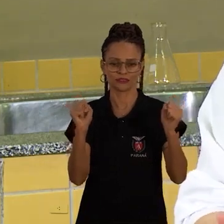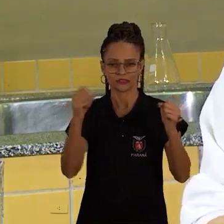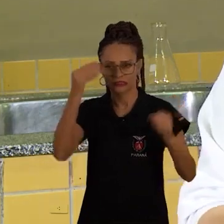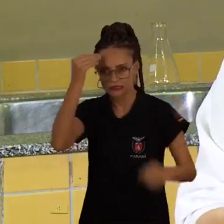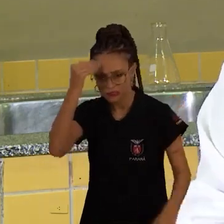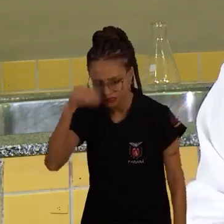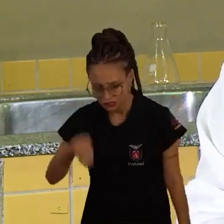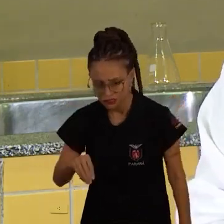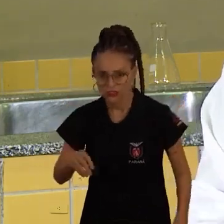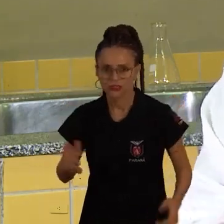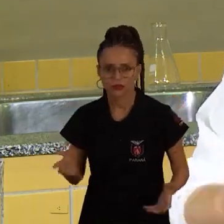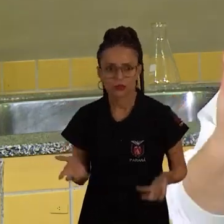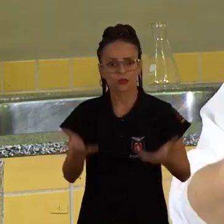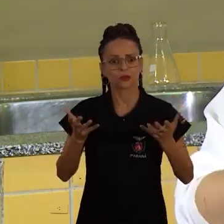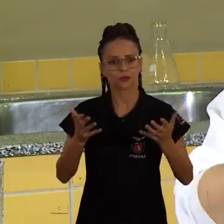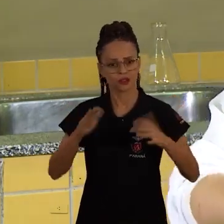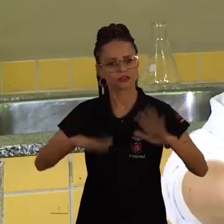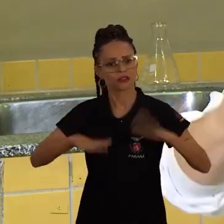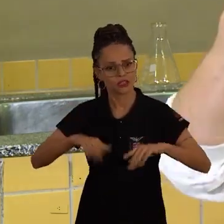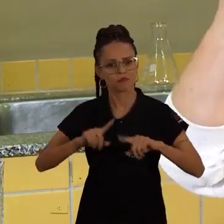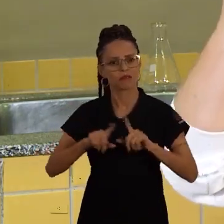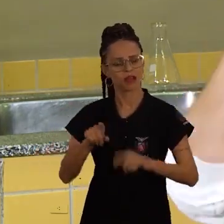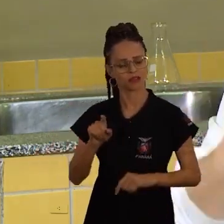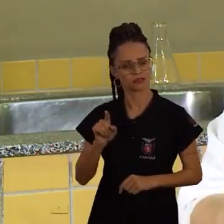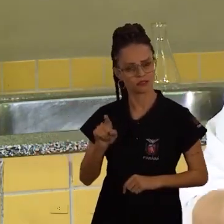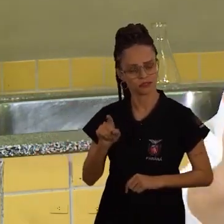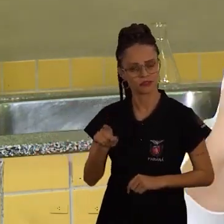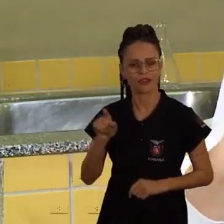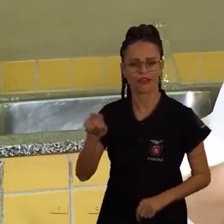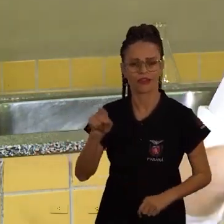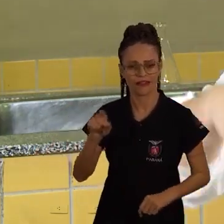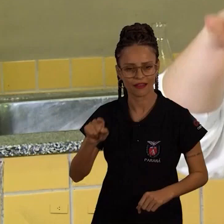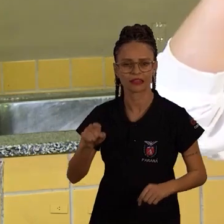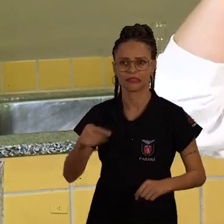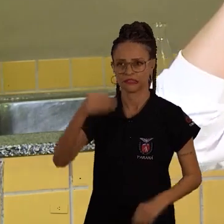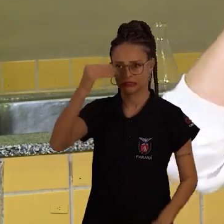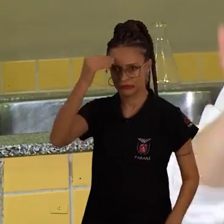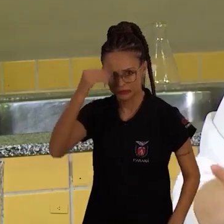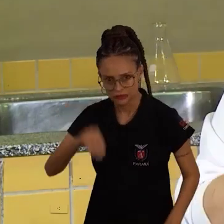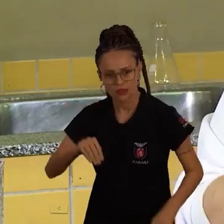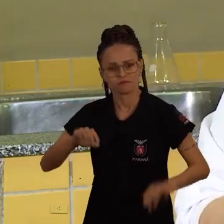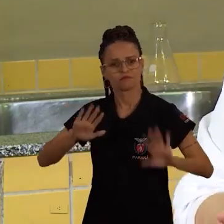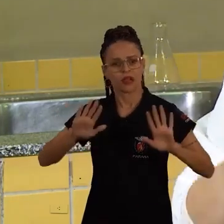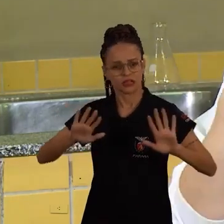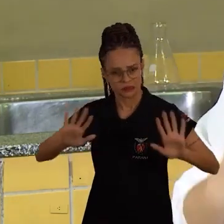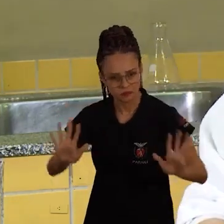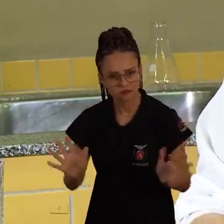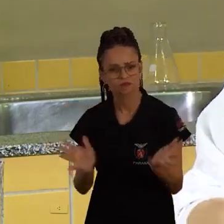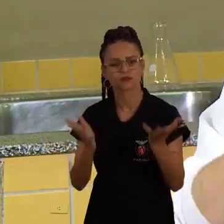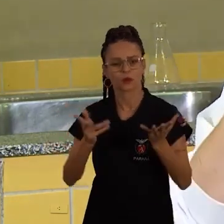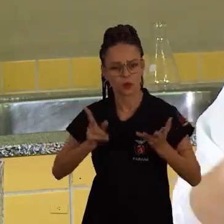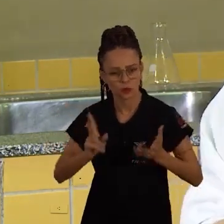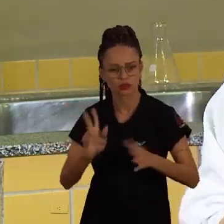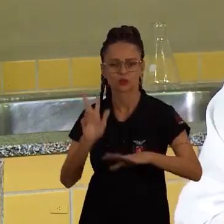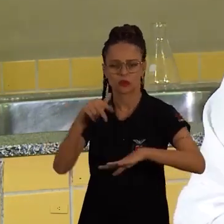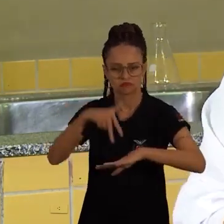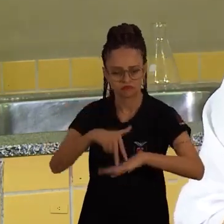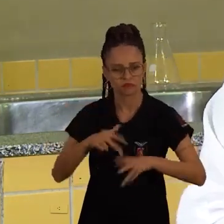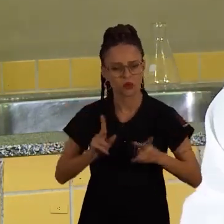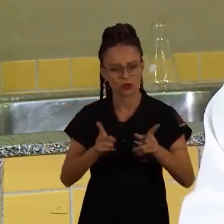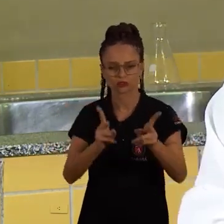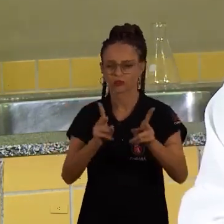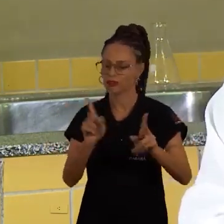em determinados momentos, mas ao mesmo tempo que dava aquela baqueada, ela conseguia se levantar e ir adiante e